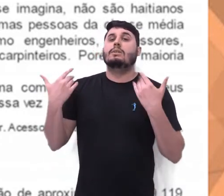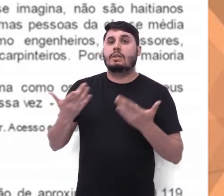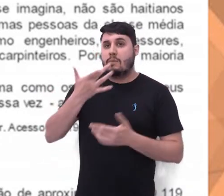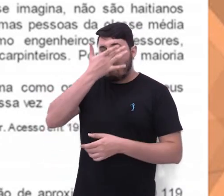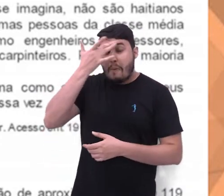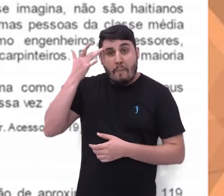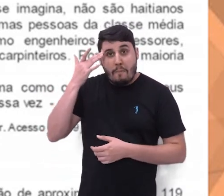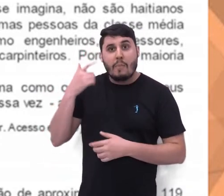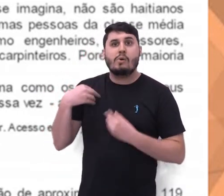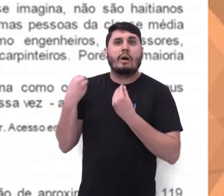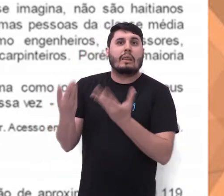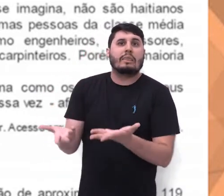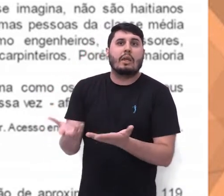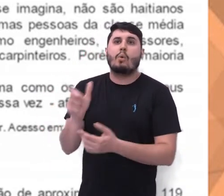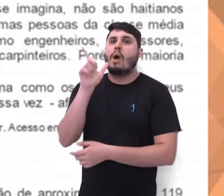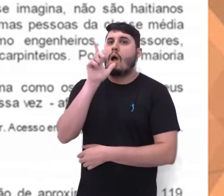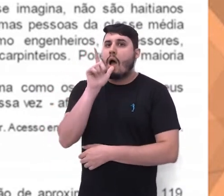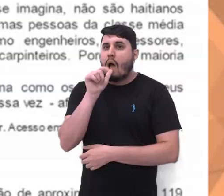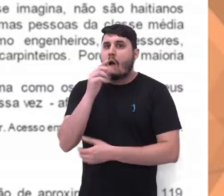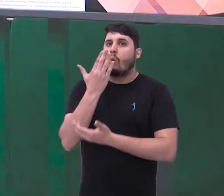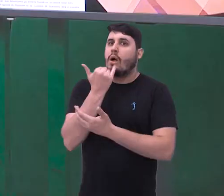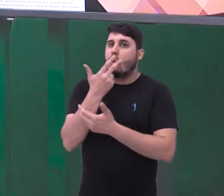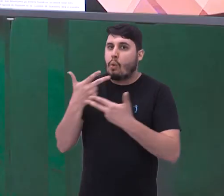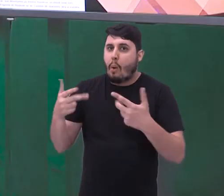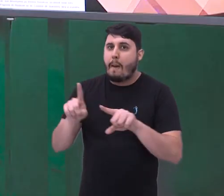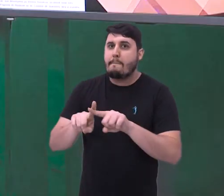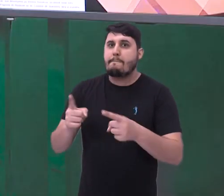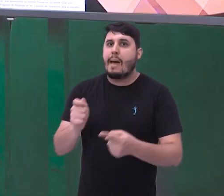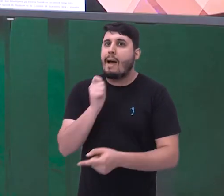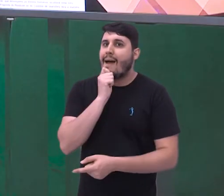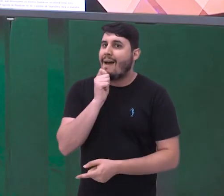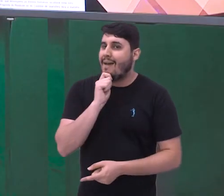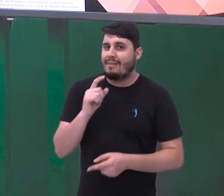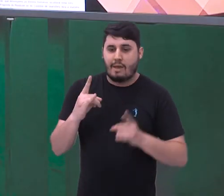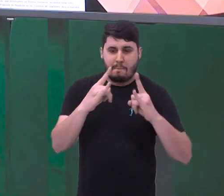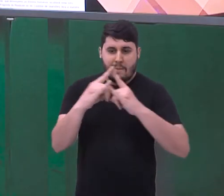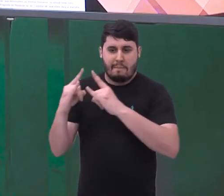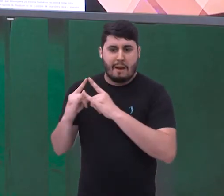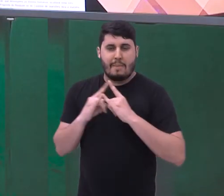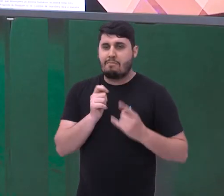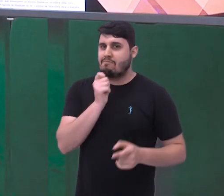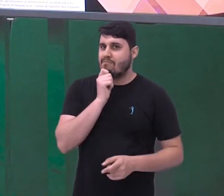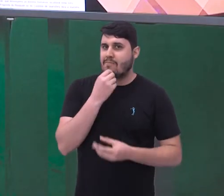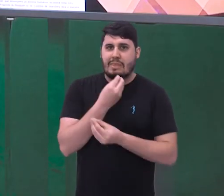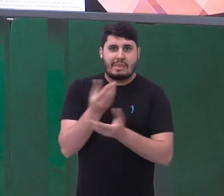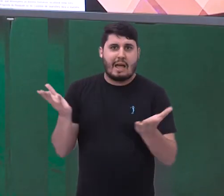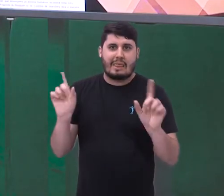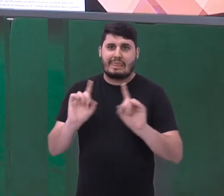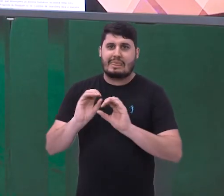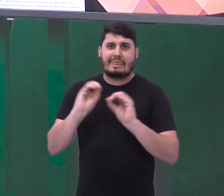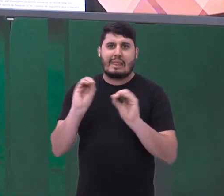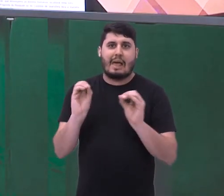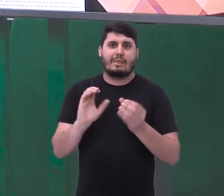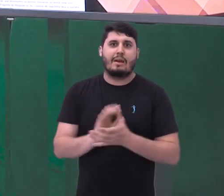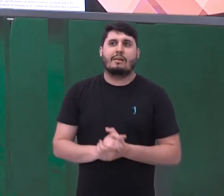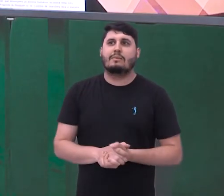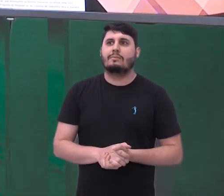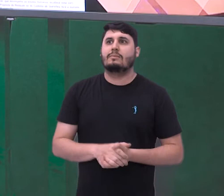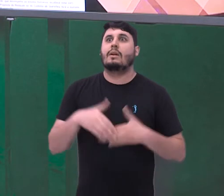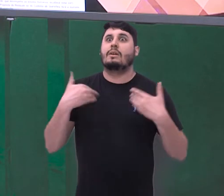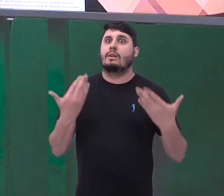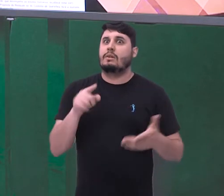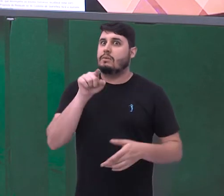alimentos, mas ainda não providenciou abrigo. Já começou a refletir? Escreve aqui